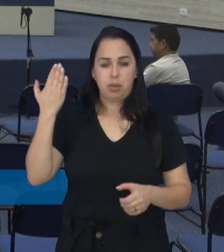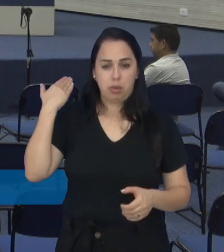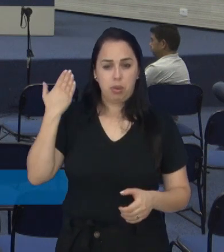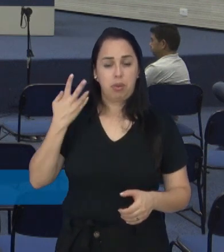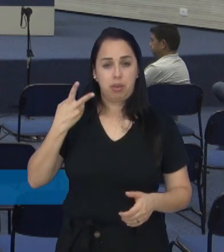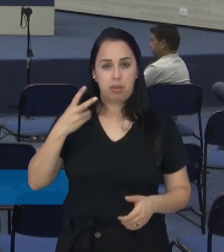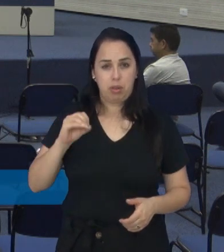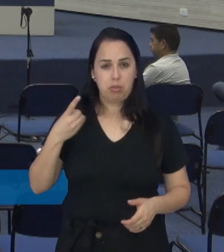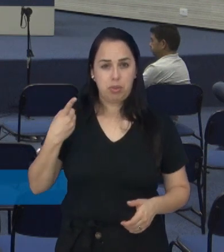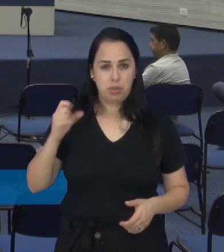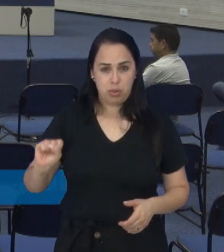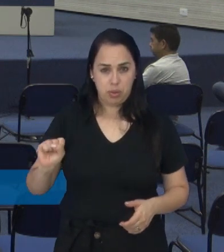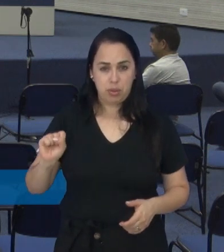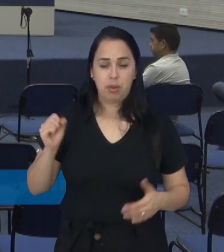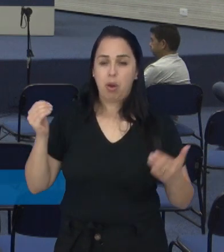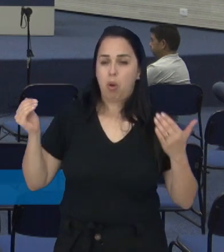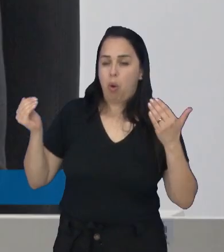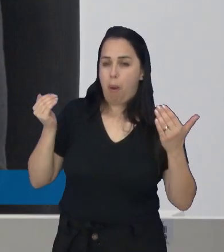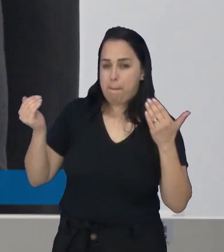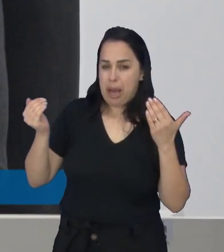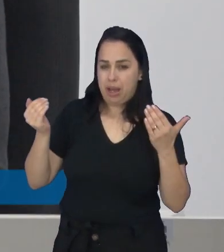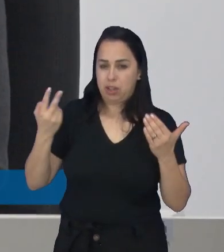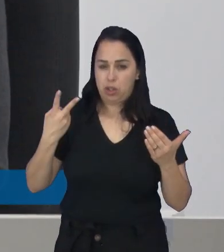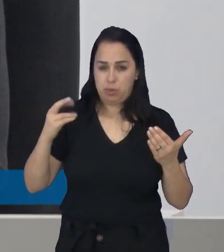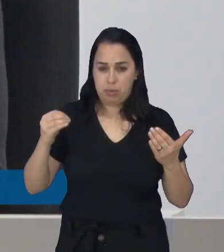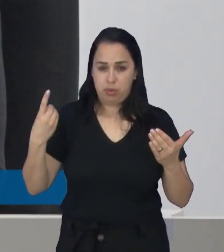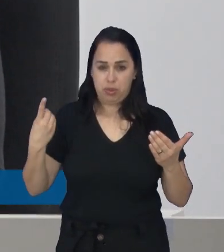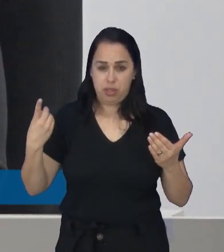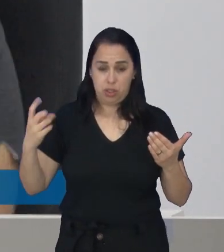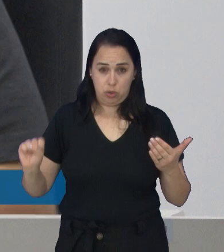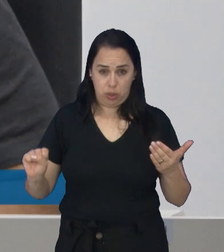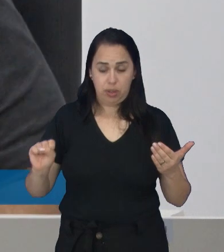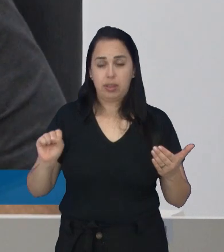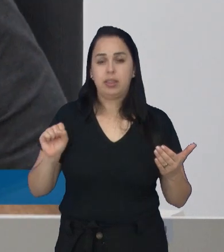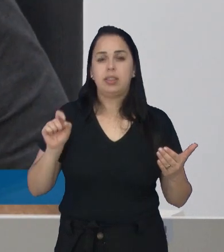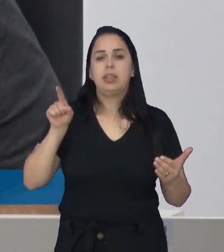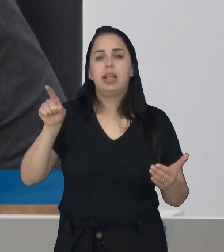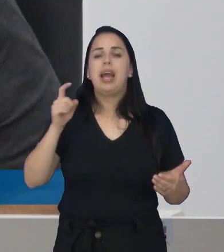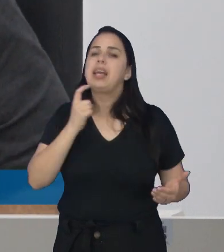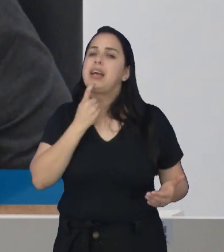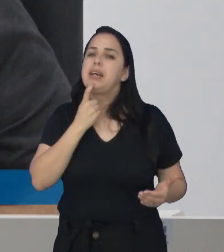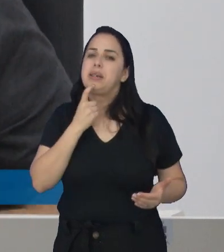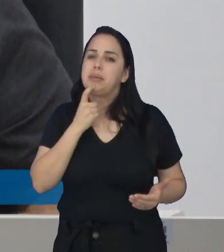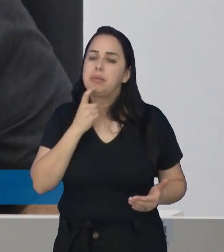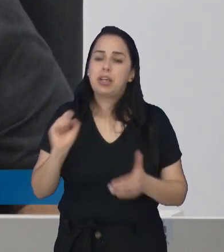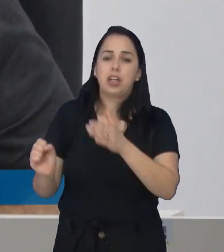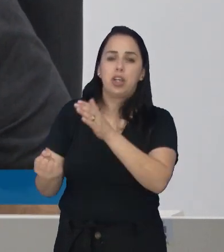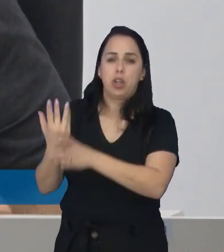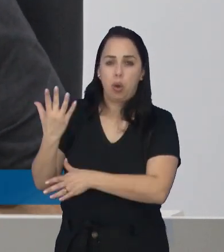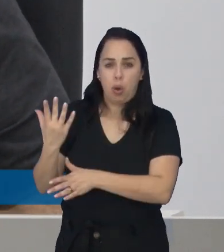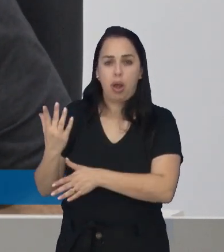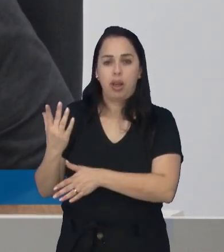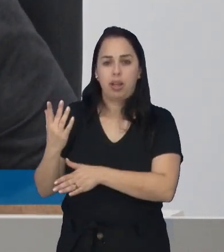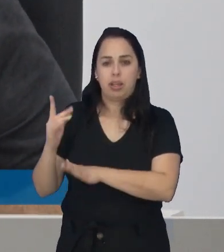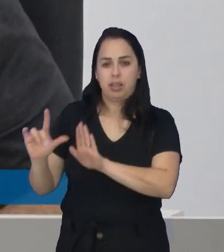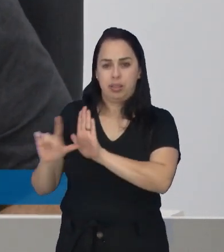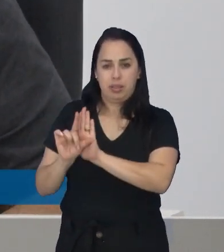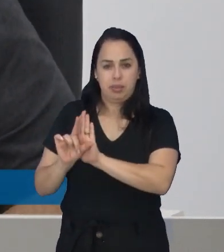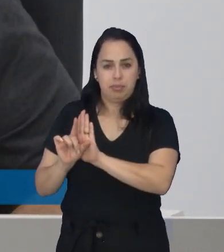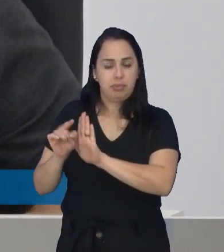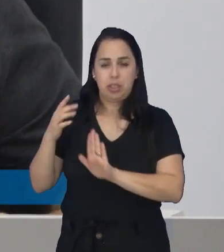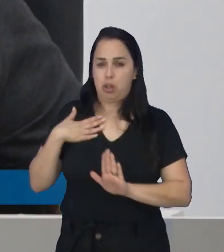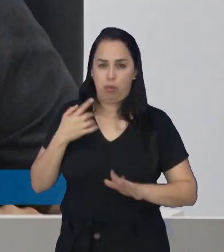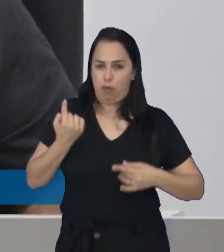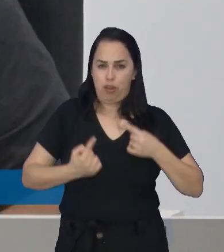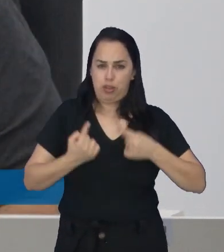analogia ou comparativos Campinas implementou autógra neurose e aí não vão entrar na